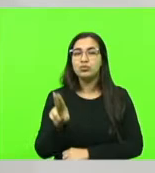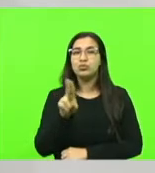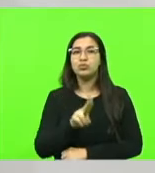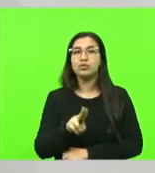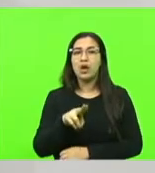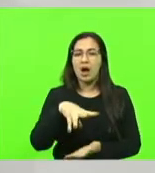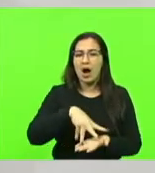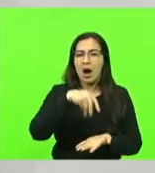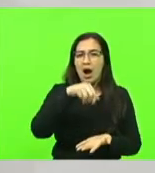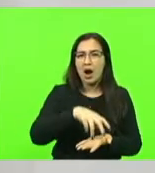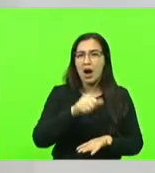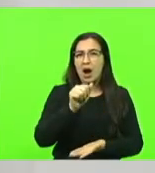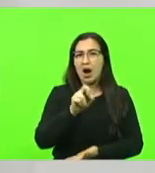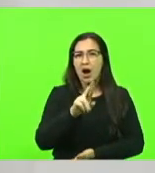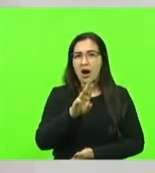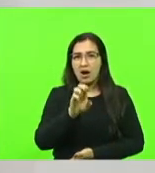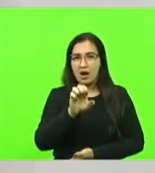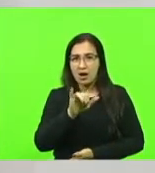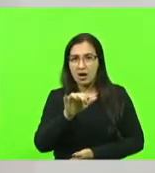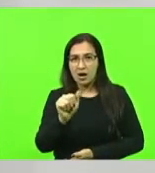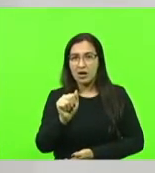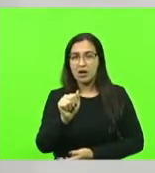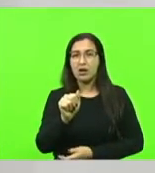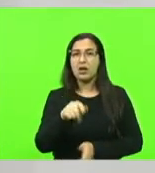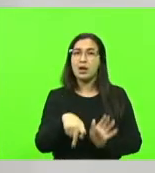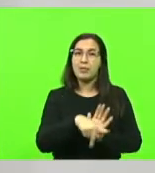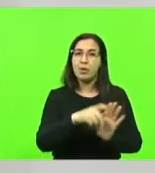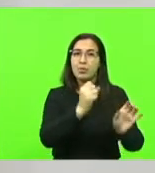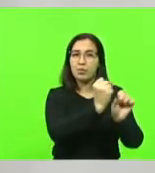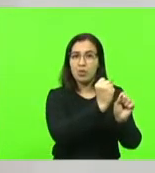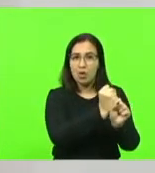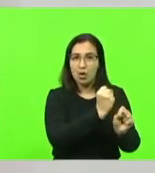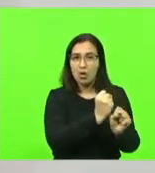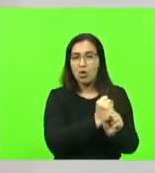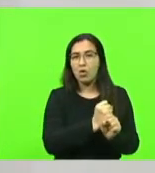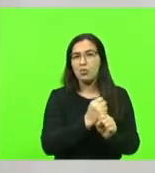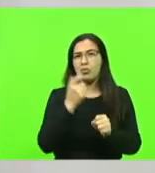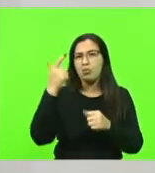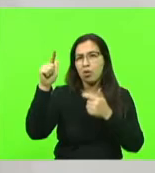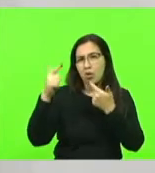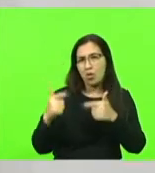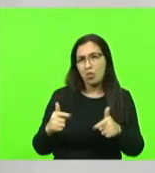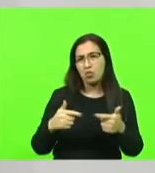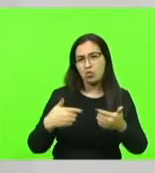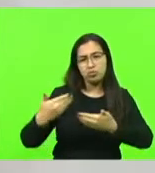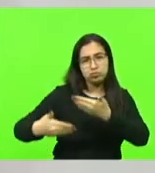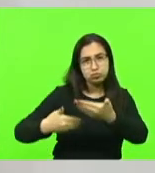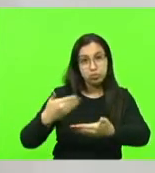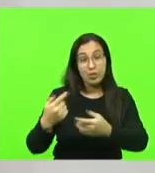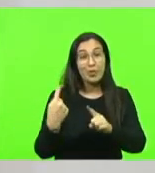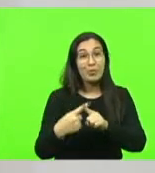areia de fundição, né, em outros processos, graças à Lei